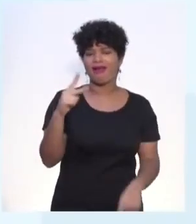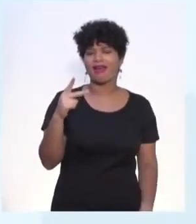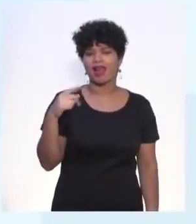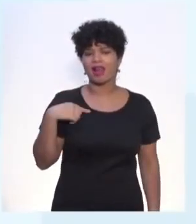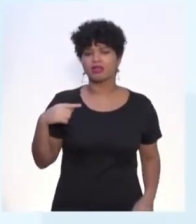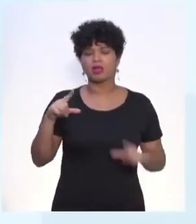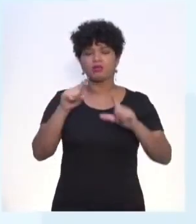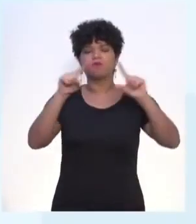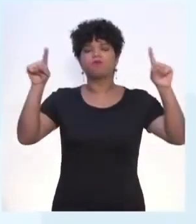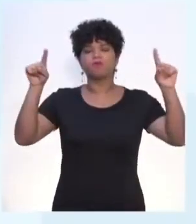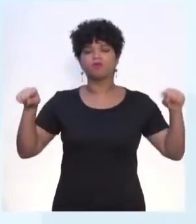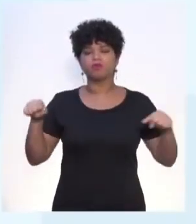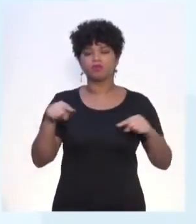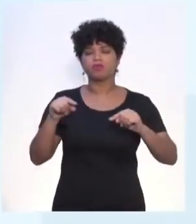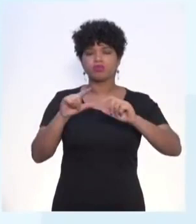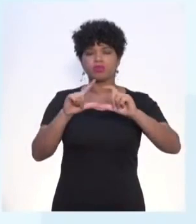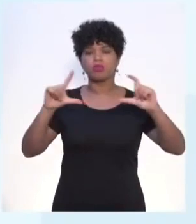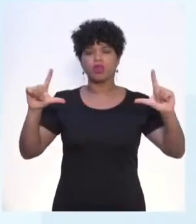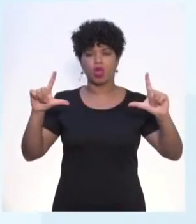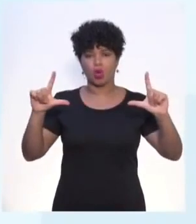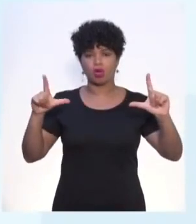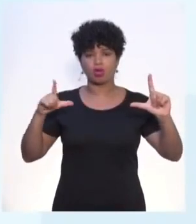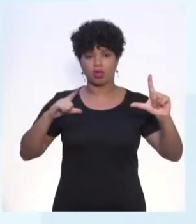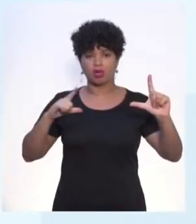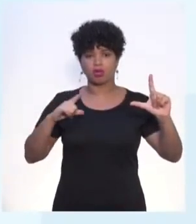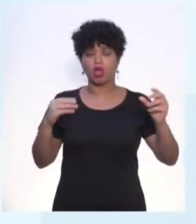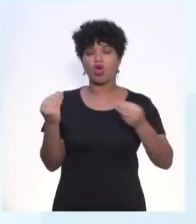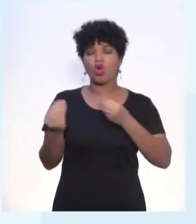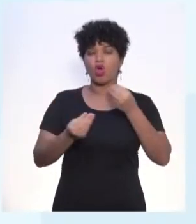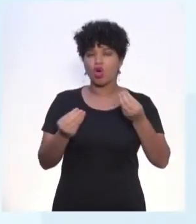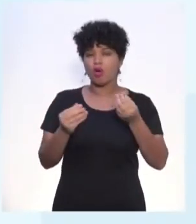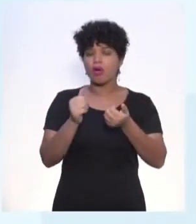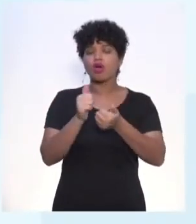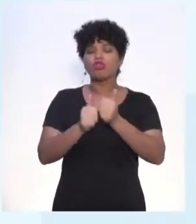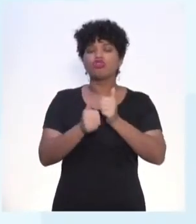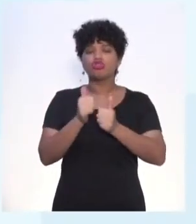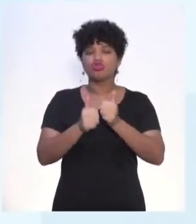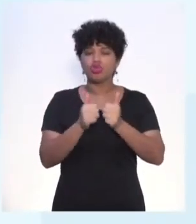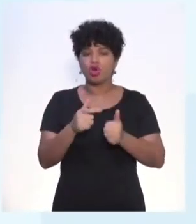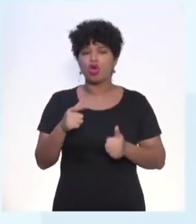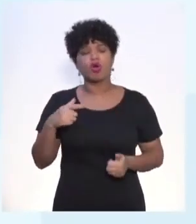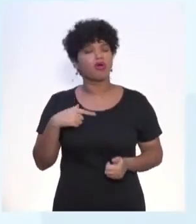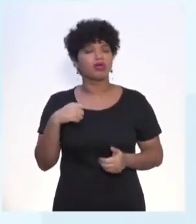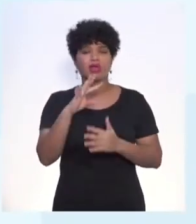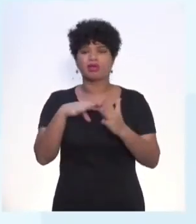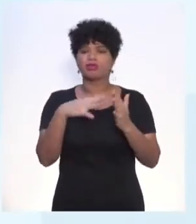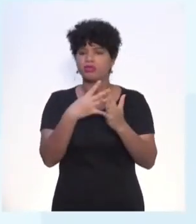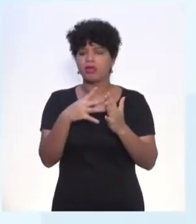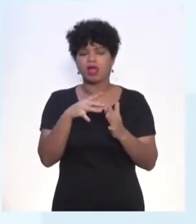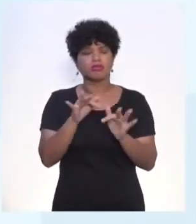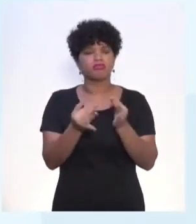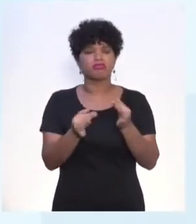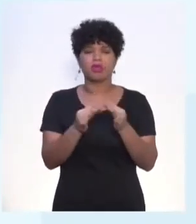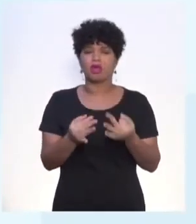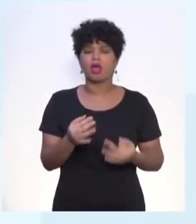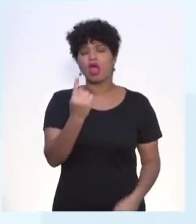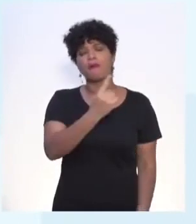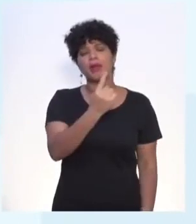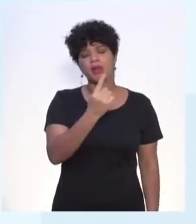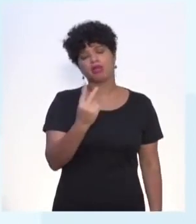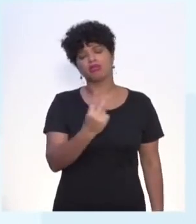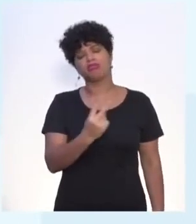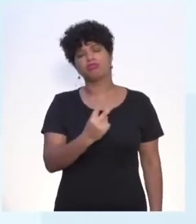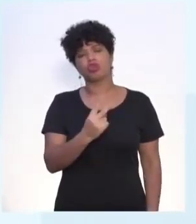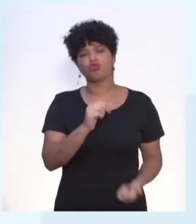quadro a seguir algumas ocorrências dos jogos, tá ok? Então temos aqui uma tabelinha simples, jogos. Primeiro jogo, segundo